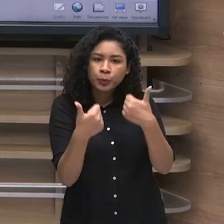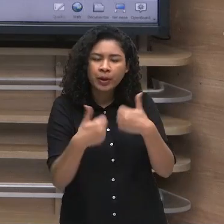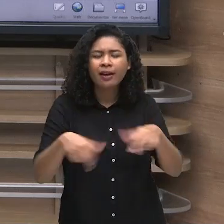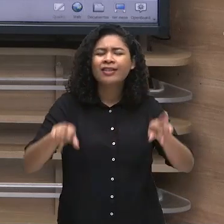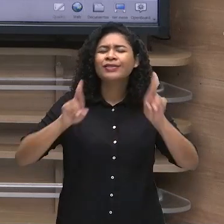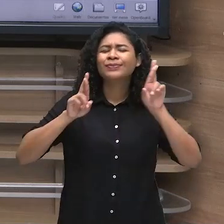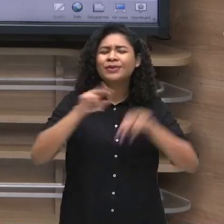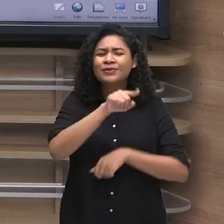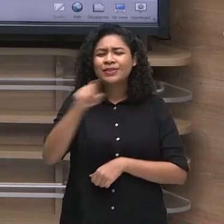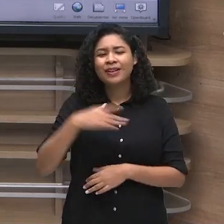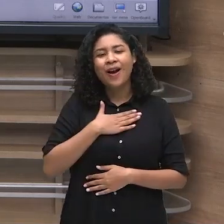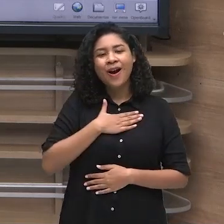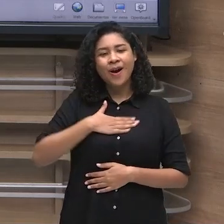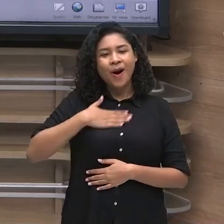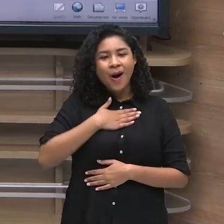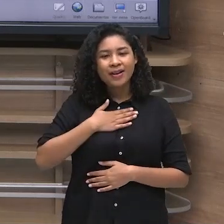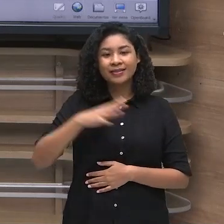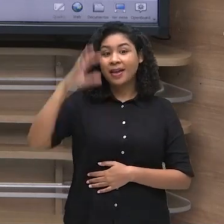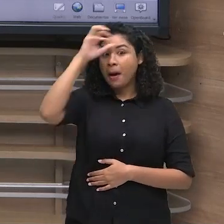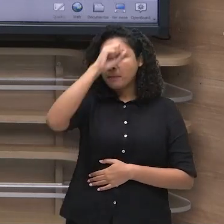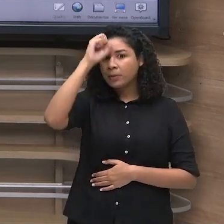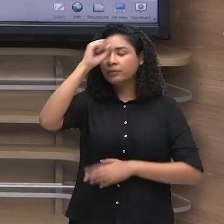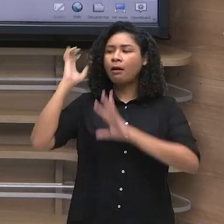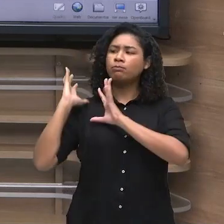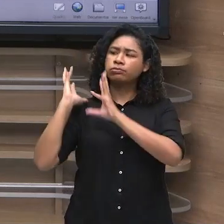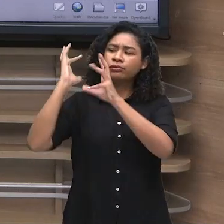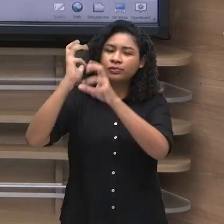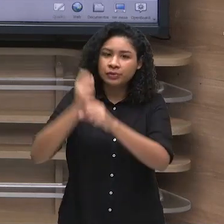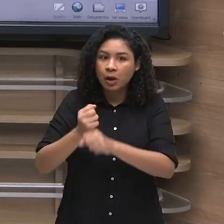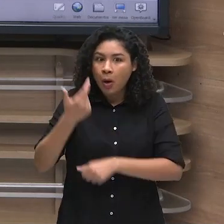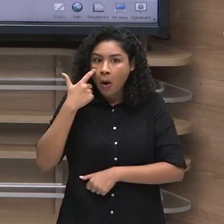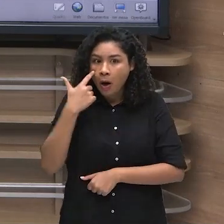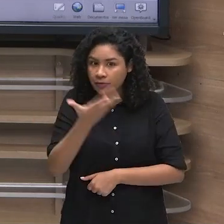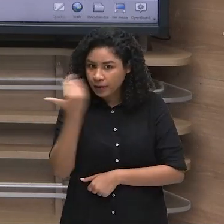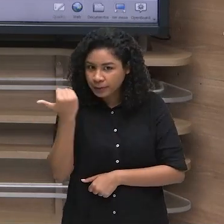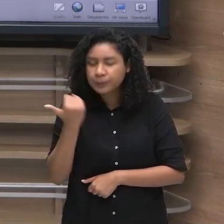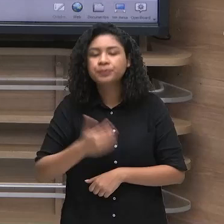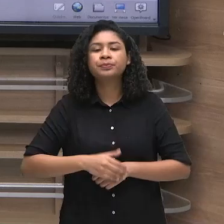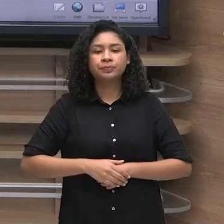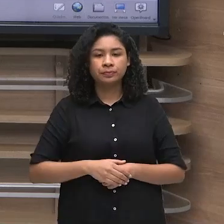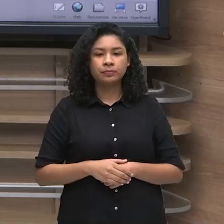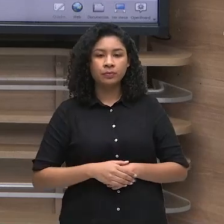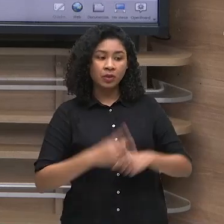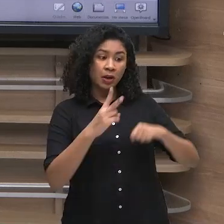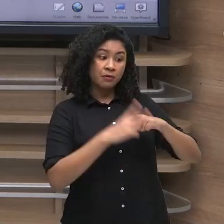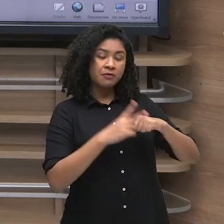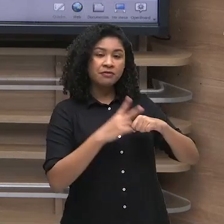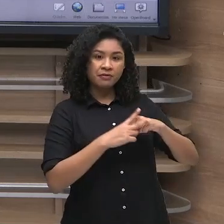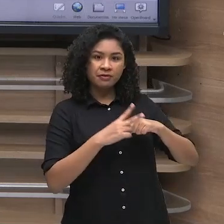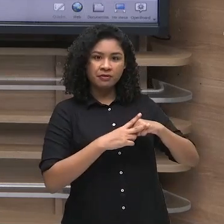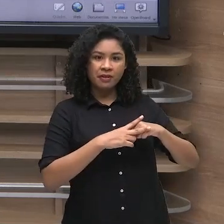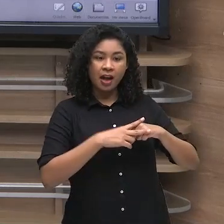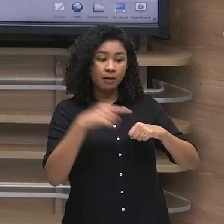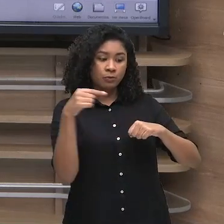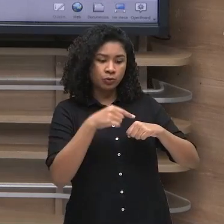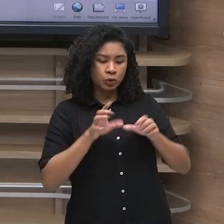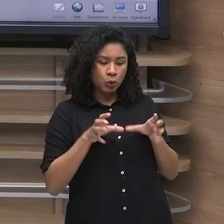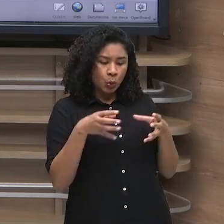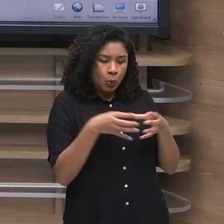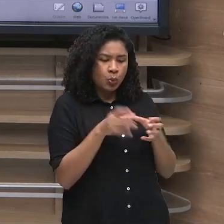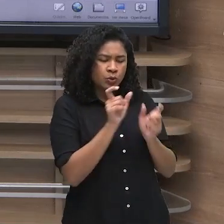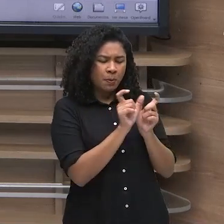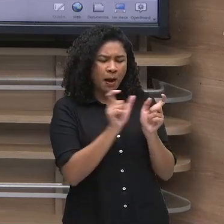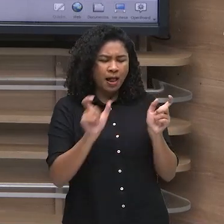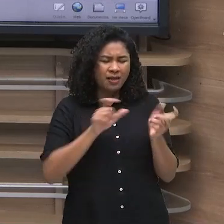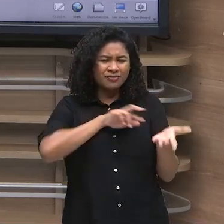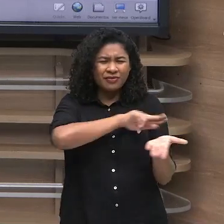gostado, tenha aprendido. Revisando rapidamente, o verbo é a classe de palavras mais rica da língua portuguesa, por conta das suas